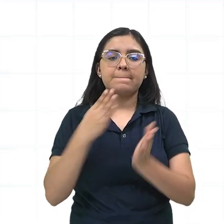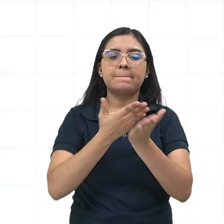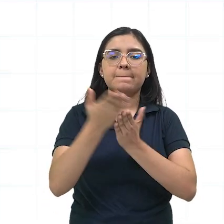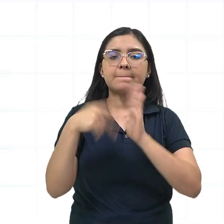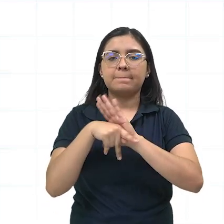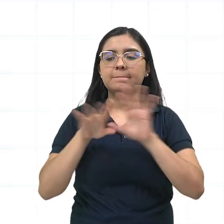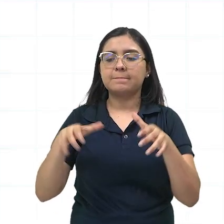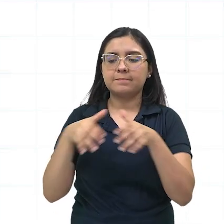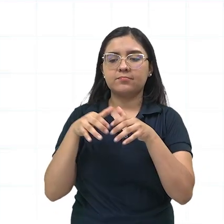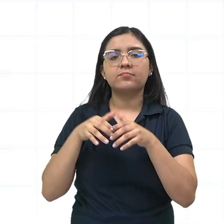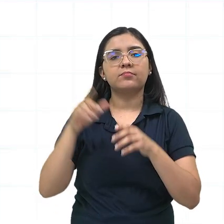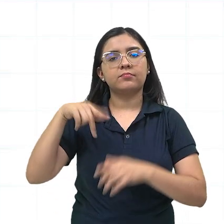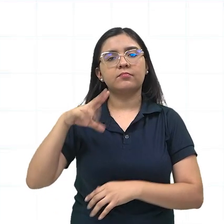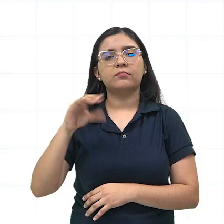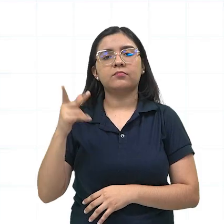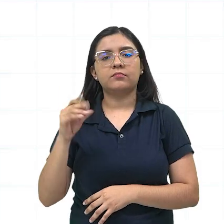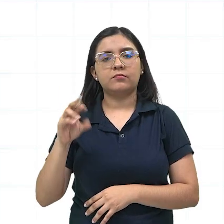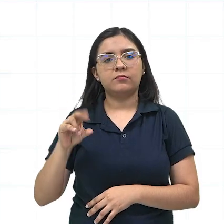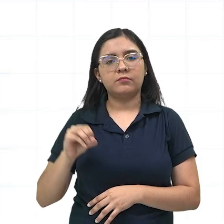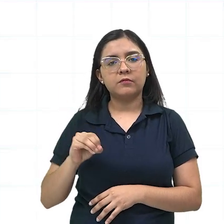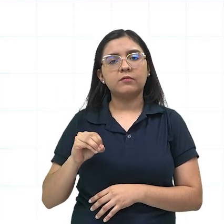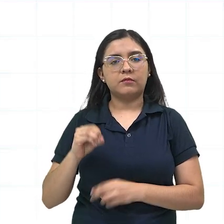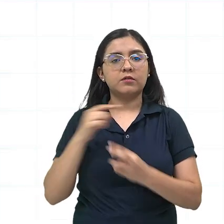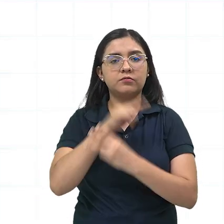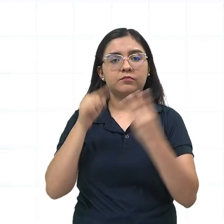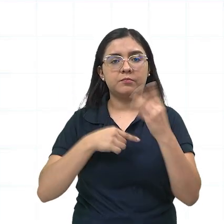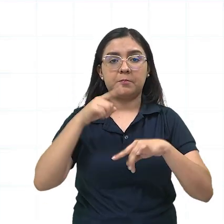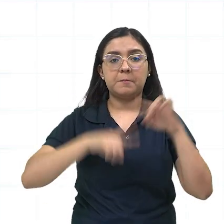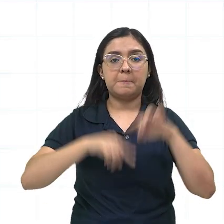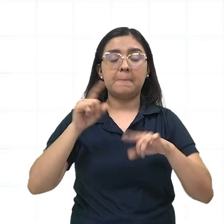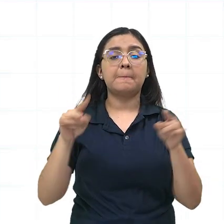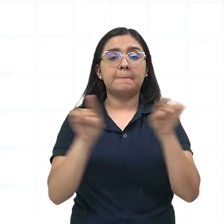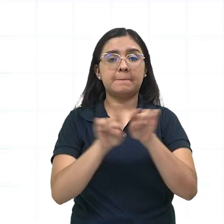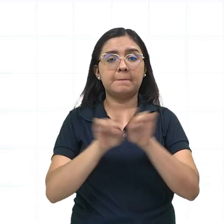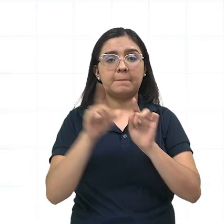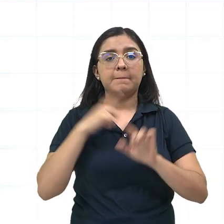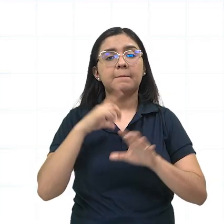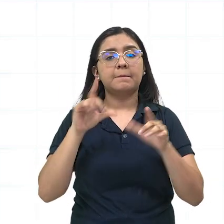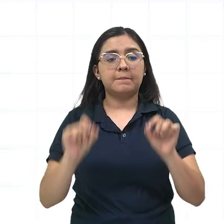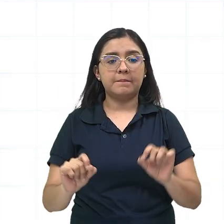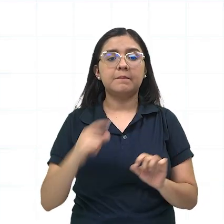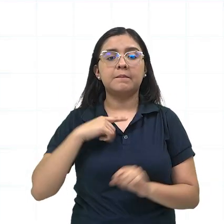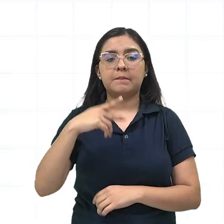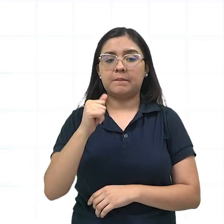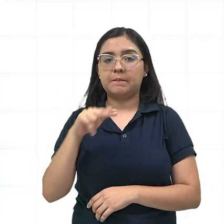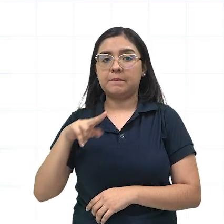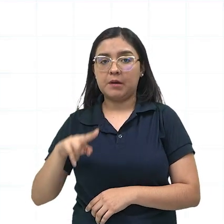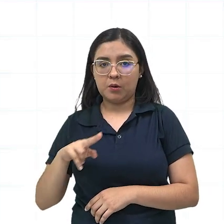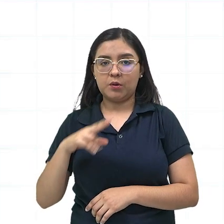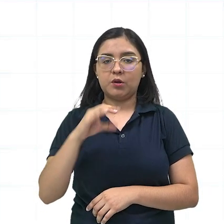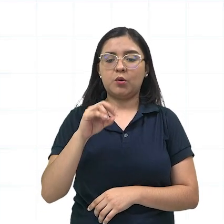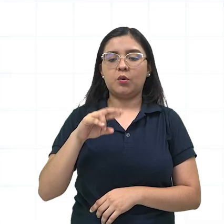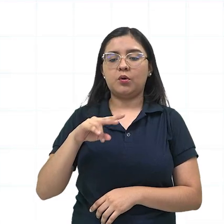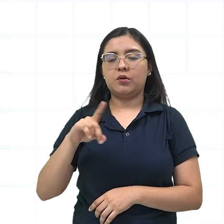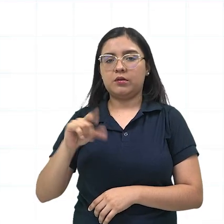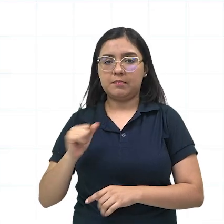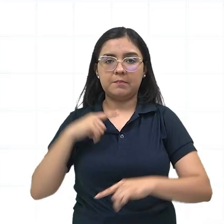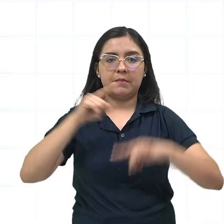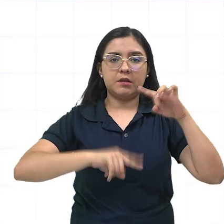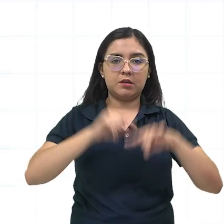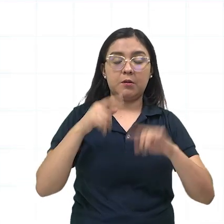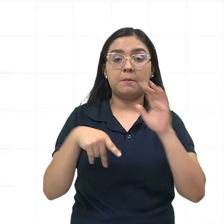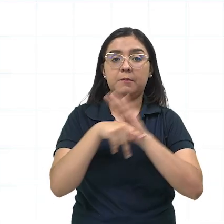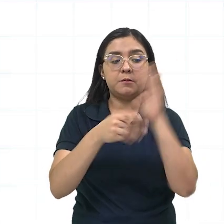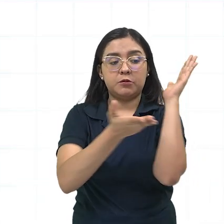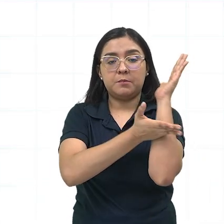inicial dos grupos de choro era flauta, violão e cavaquinho, então também esse núcleo era chamado de pau e corda, por ser um instrumento